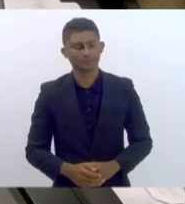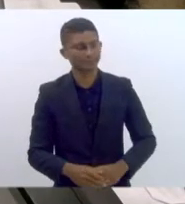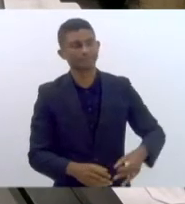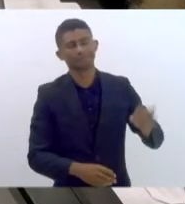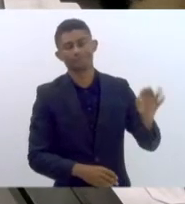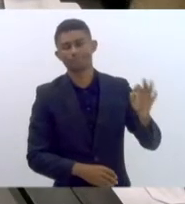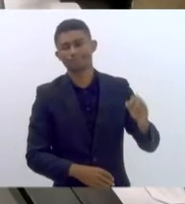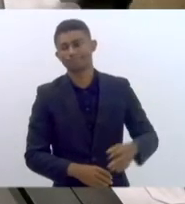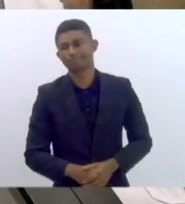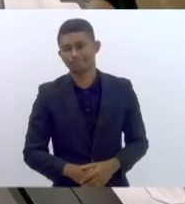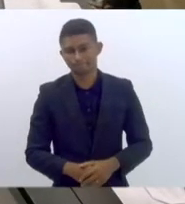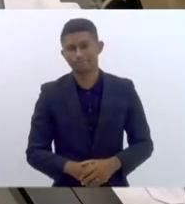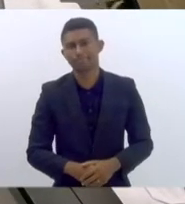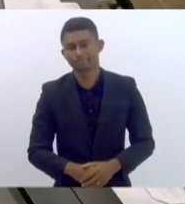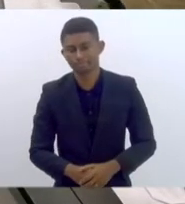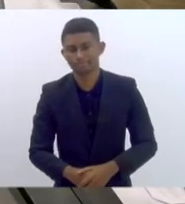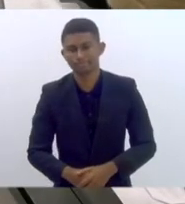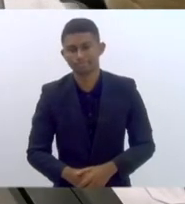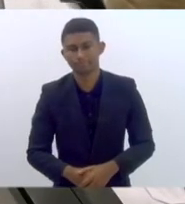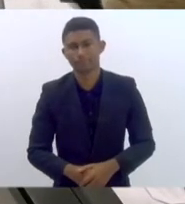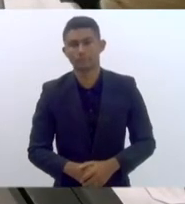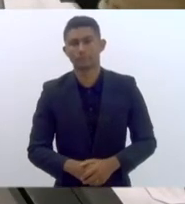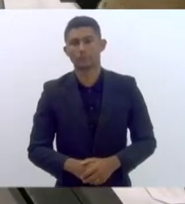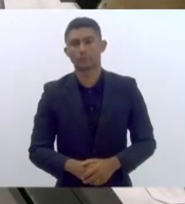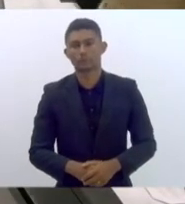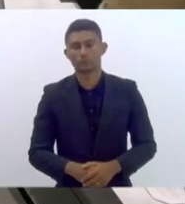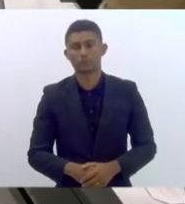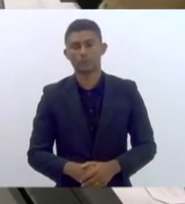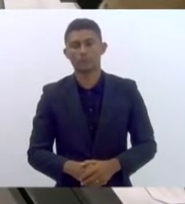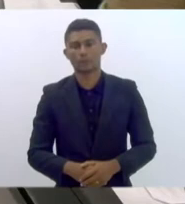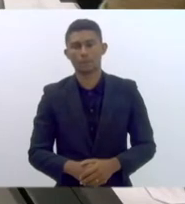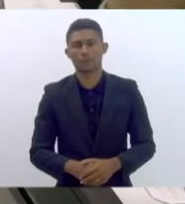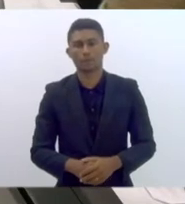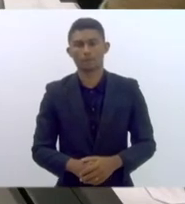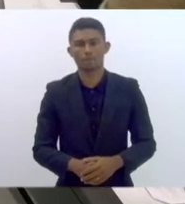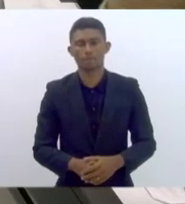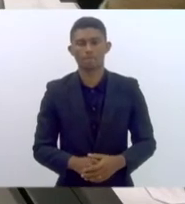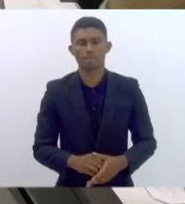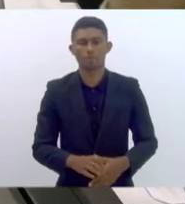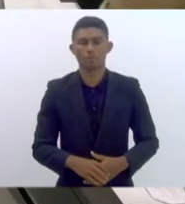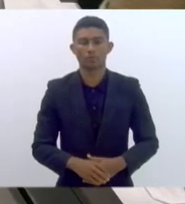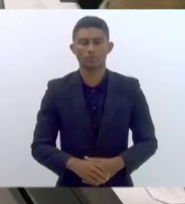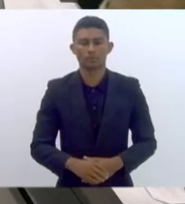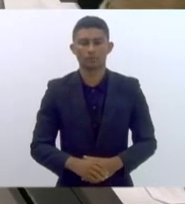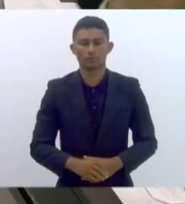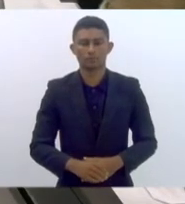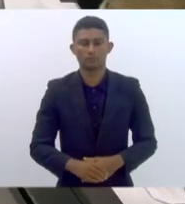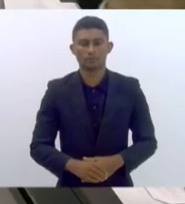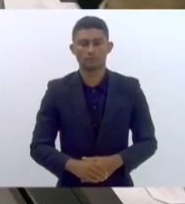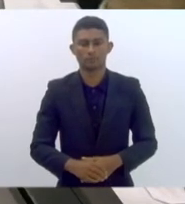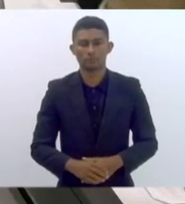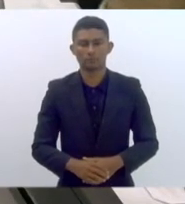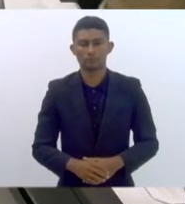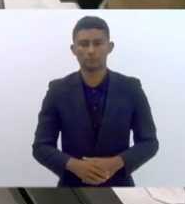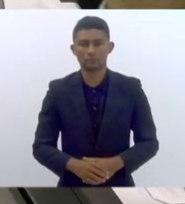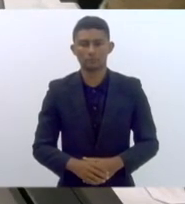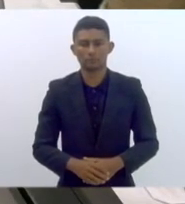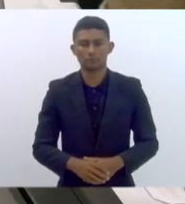Exato. É, por causa de trocar chumbo. Não dá para...